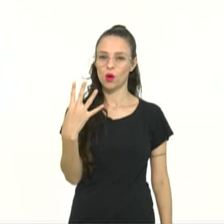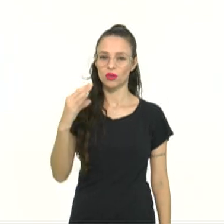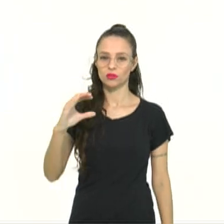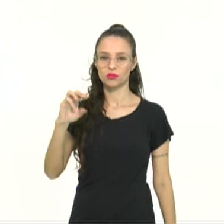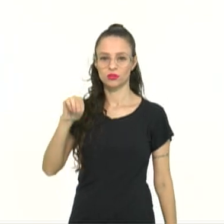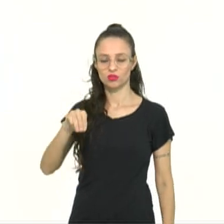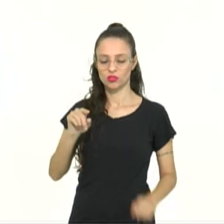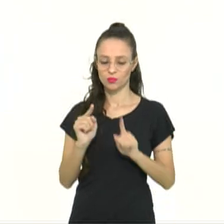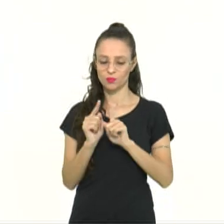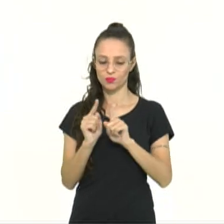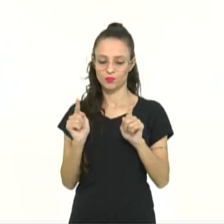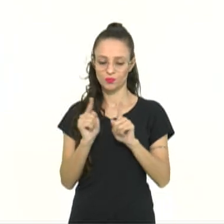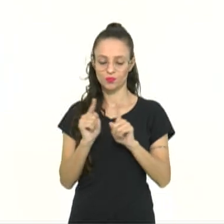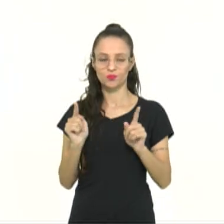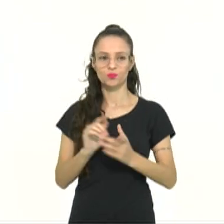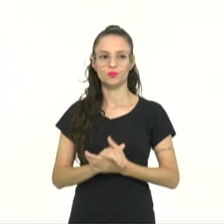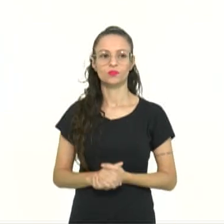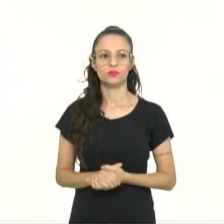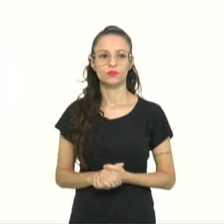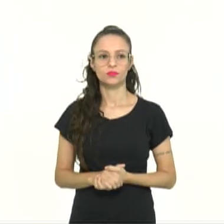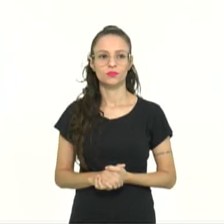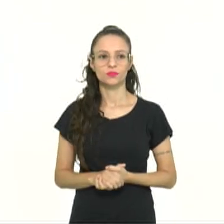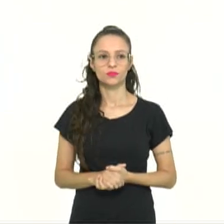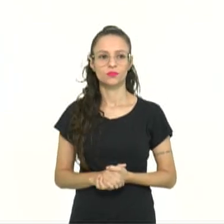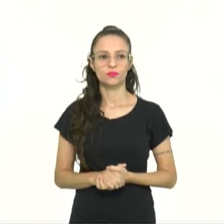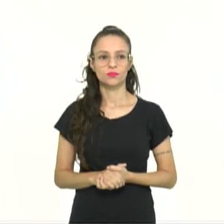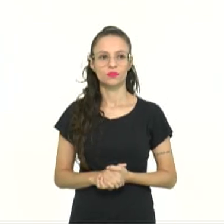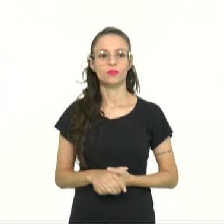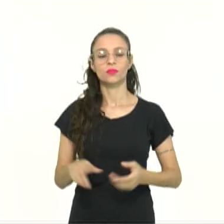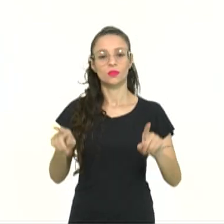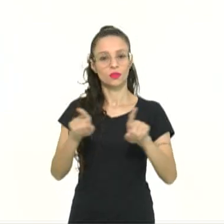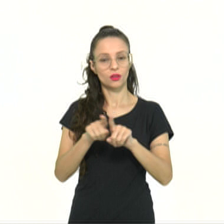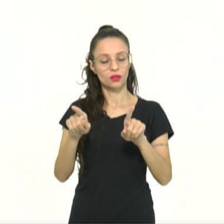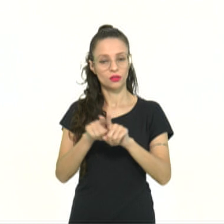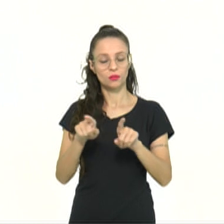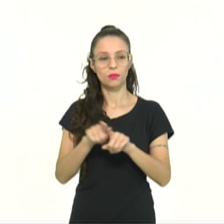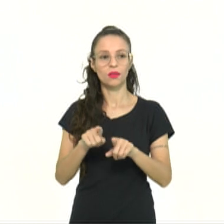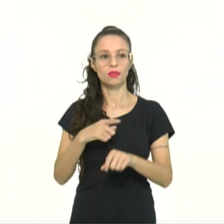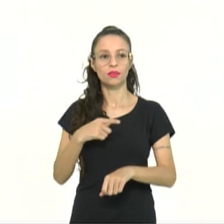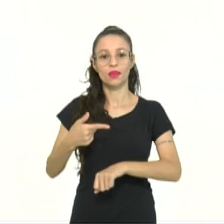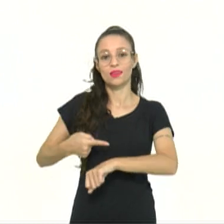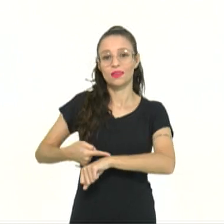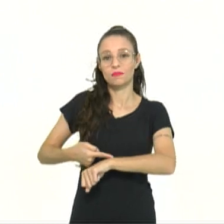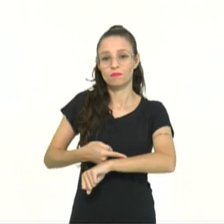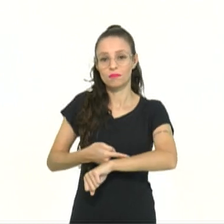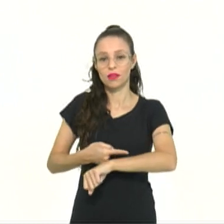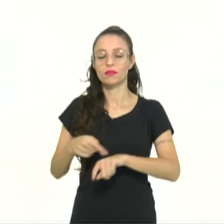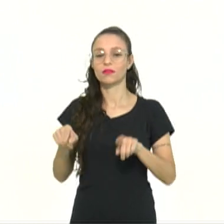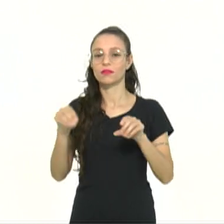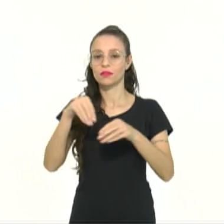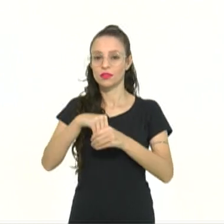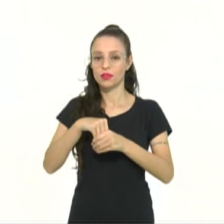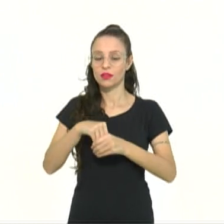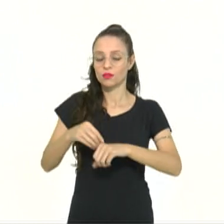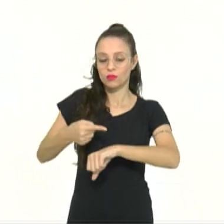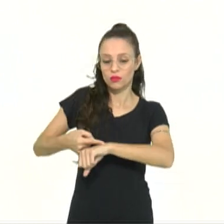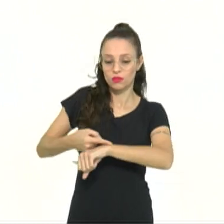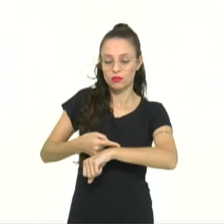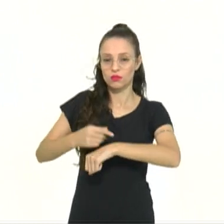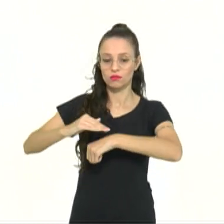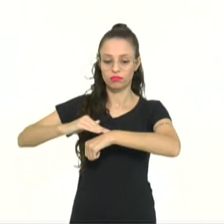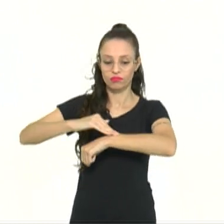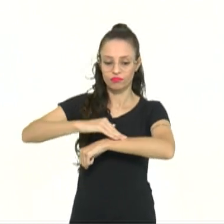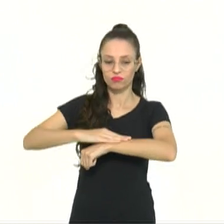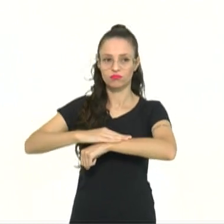centímetros de tamanho, mais ou menos, certo? Temos também o implante, onde o médico vai aplicar sobre a pele